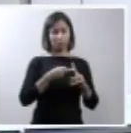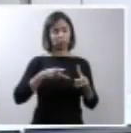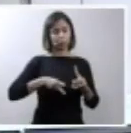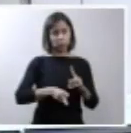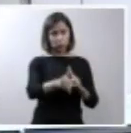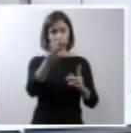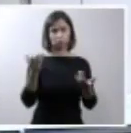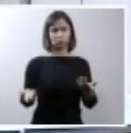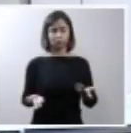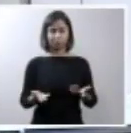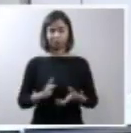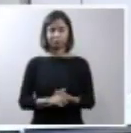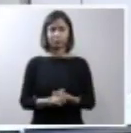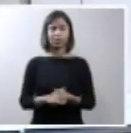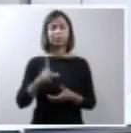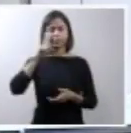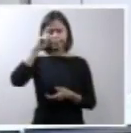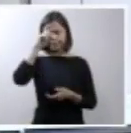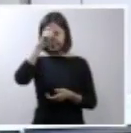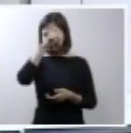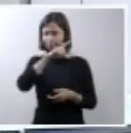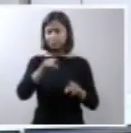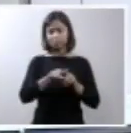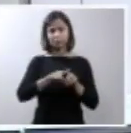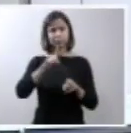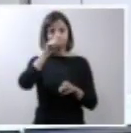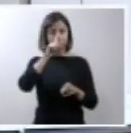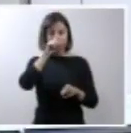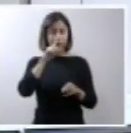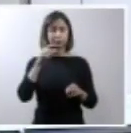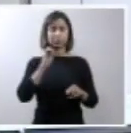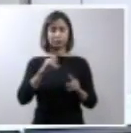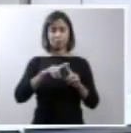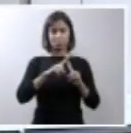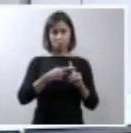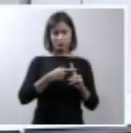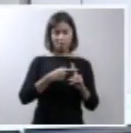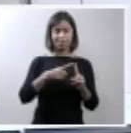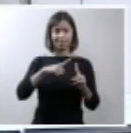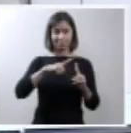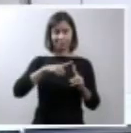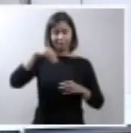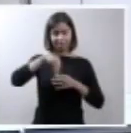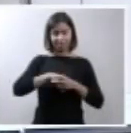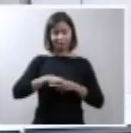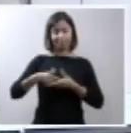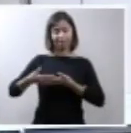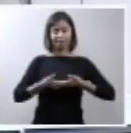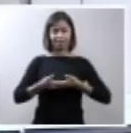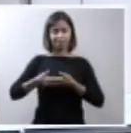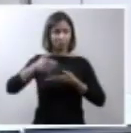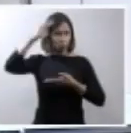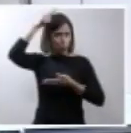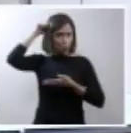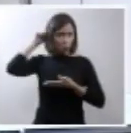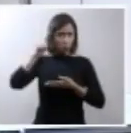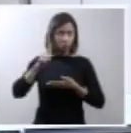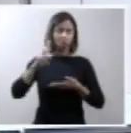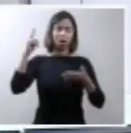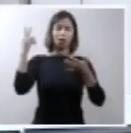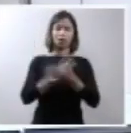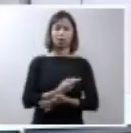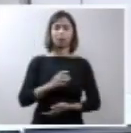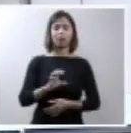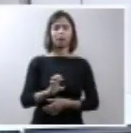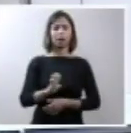termo uma gravidez desse tipo as dificuldades e perigos de uma gestação de anencéfalos como hipertensão maior